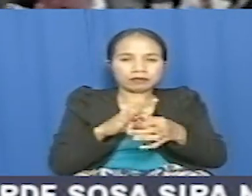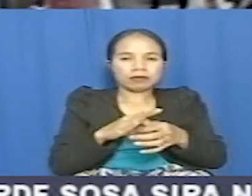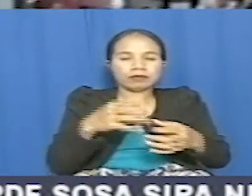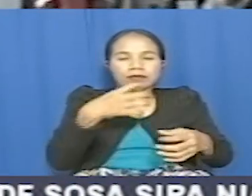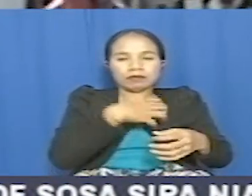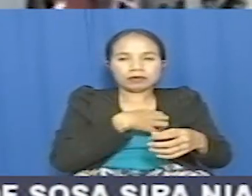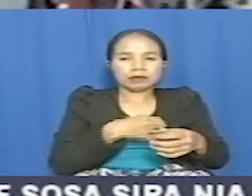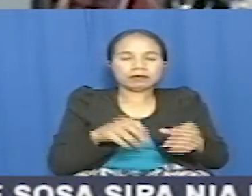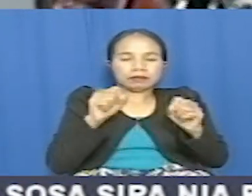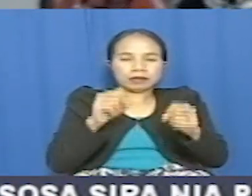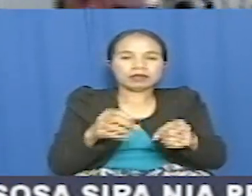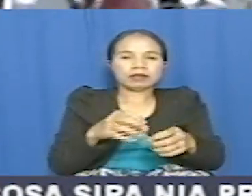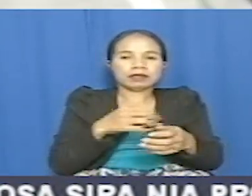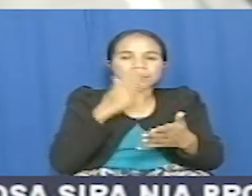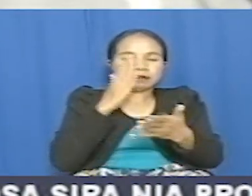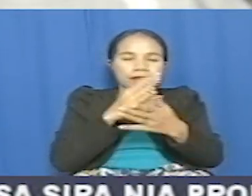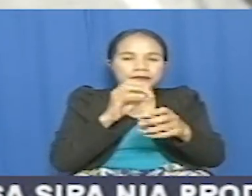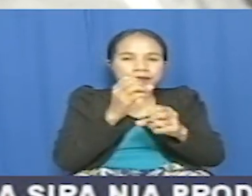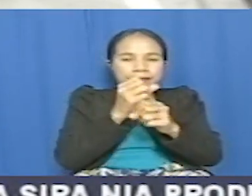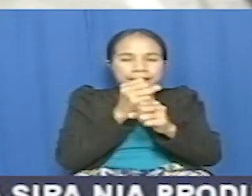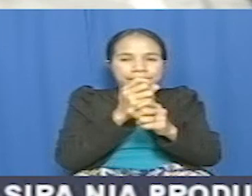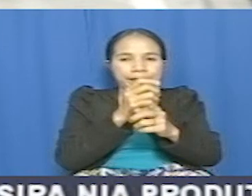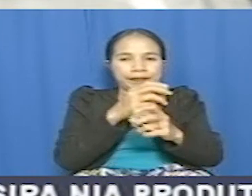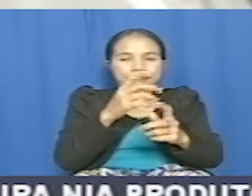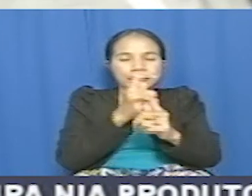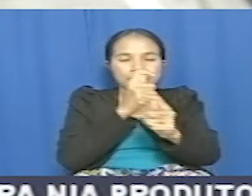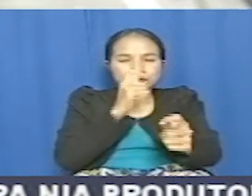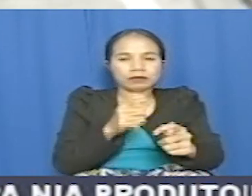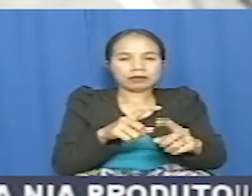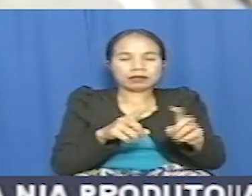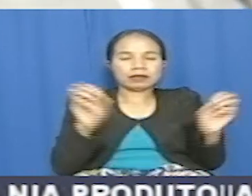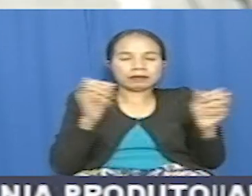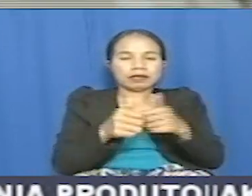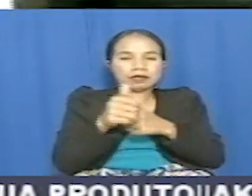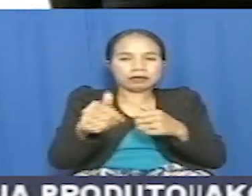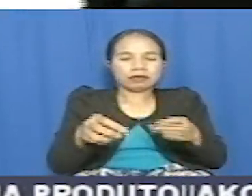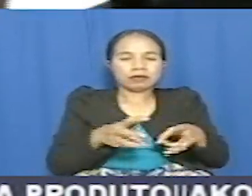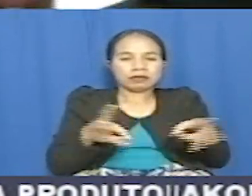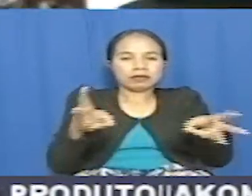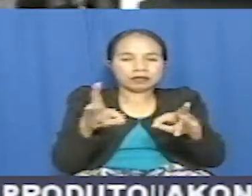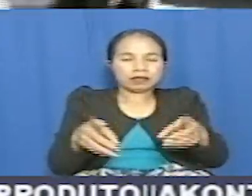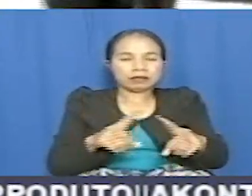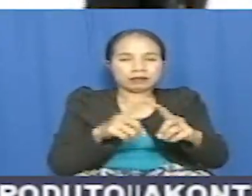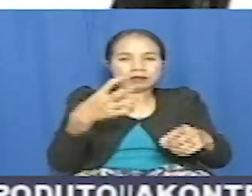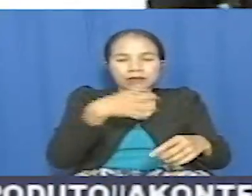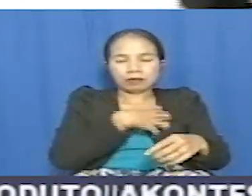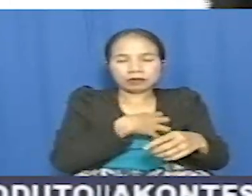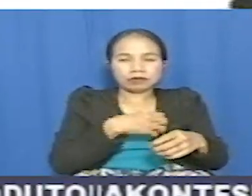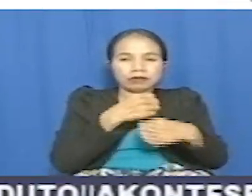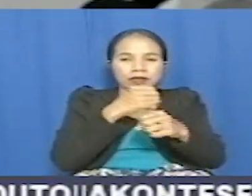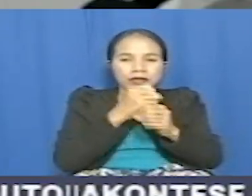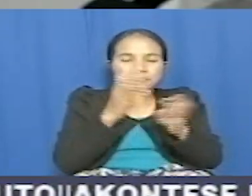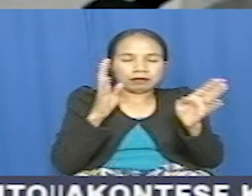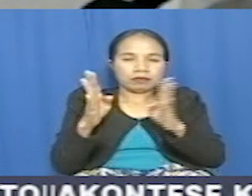ba transporte nebe viola sinais trânsito. Mas be tem que canaliza ba polícia trânsito rodi halo